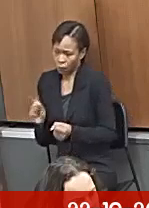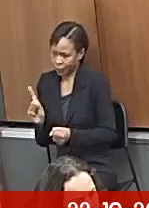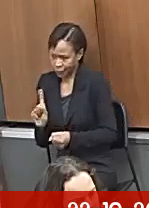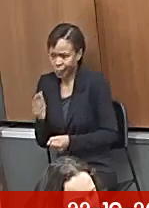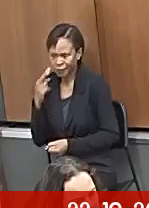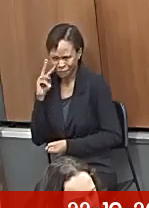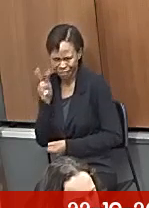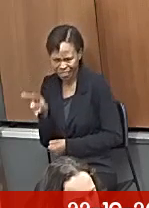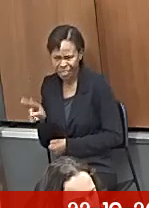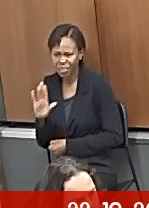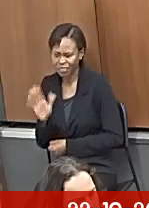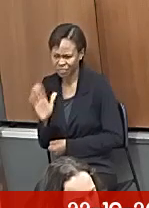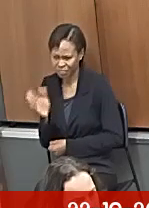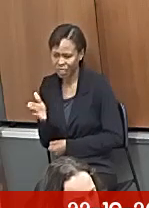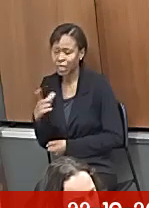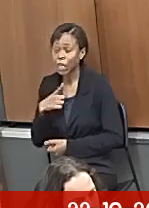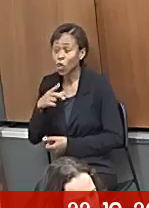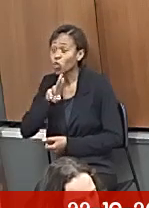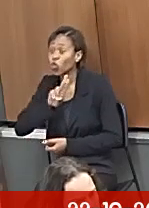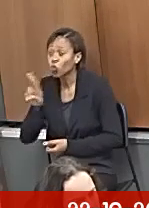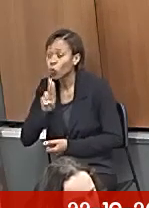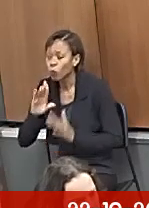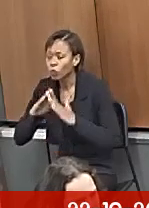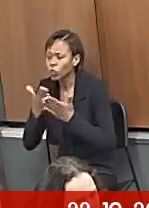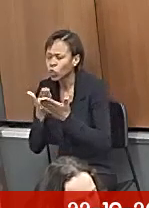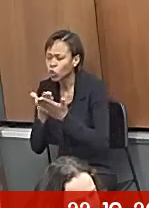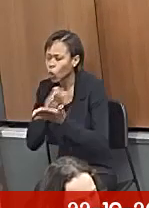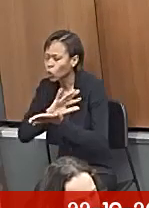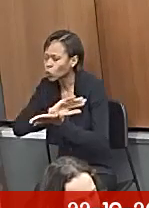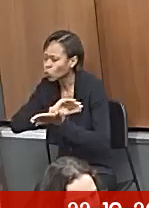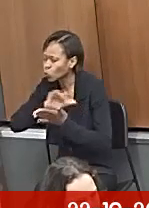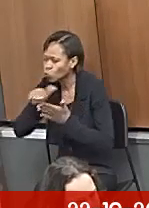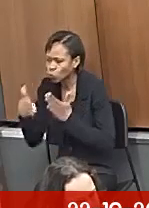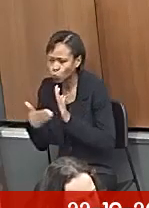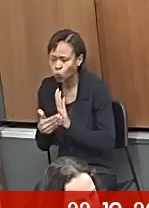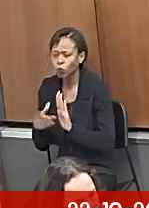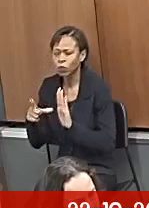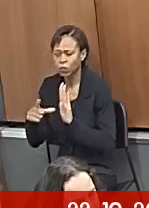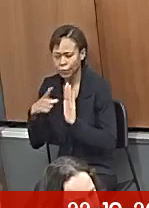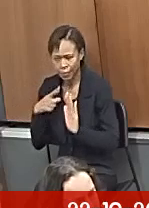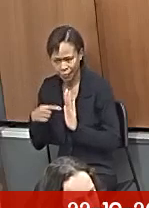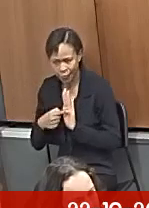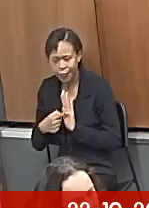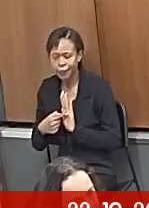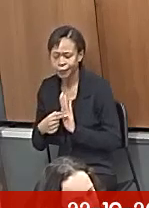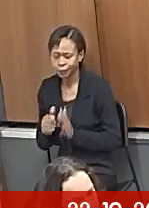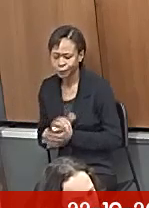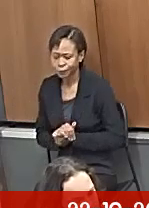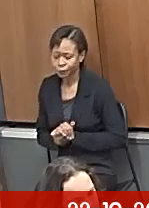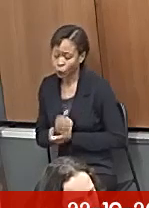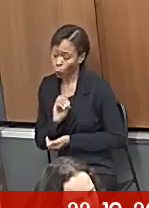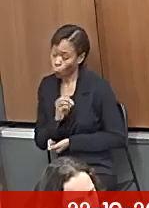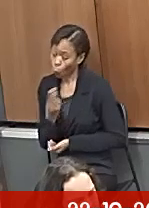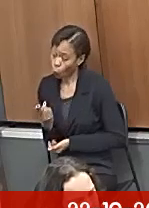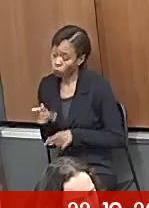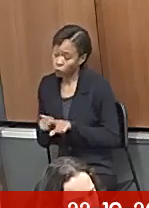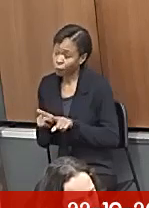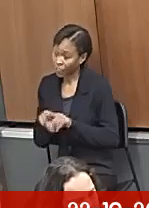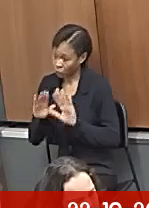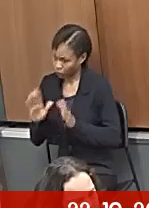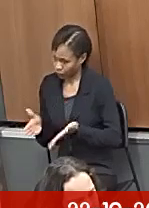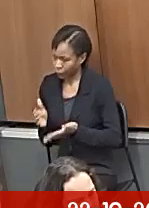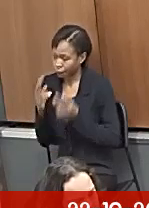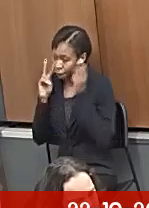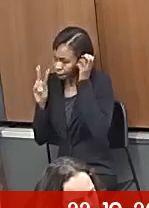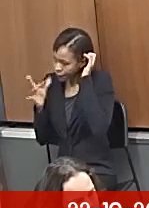E eu tenho o nome de todos os colégios aqui, viu, gente? São colégios grandes, são colégios tradicionais. Ou, um caso que já chegou para a gente na